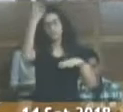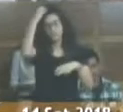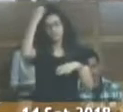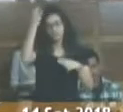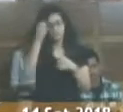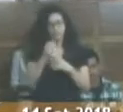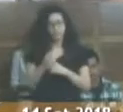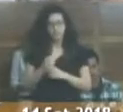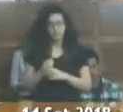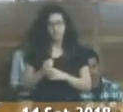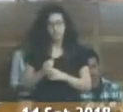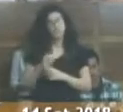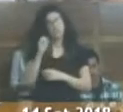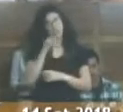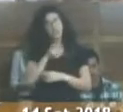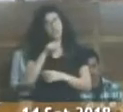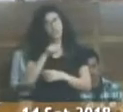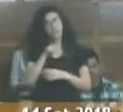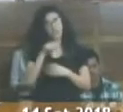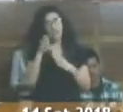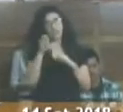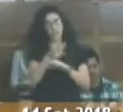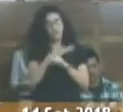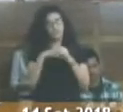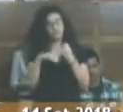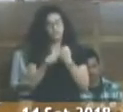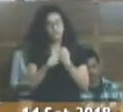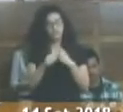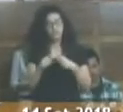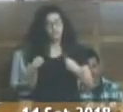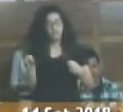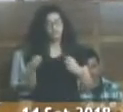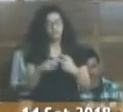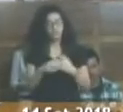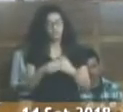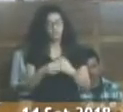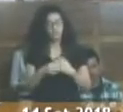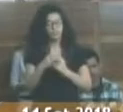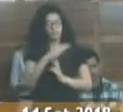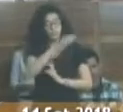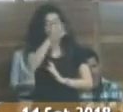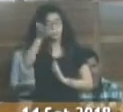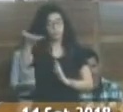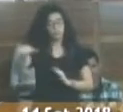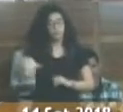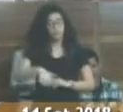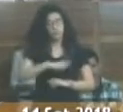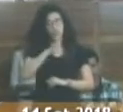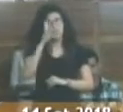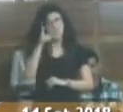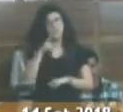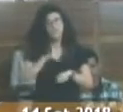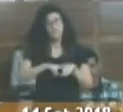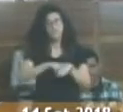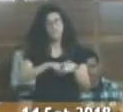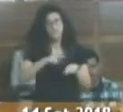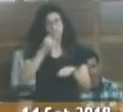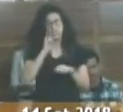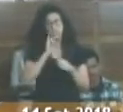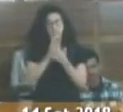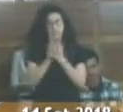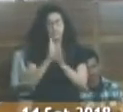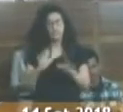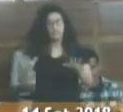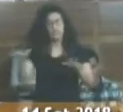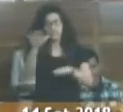dos Reis é a bacia da Ilha Grande, é toda essa área verde. Se acabar essa